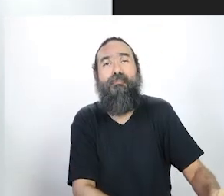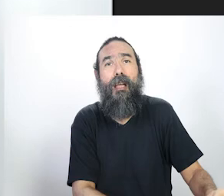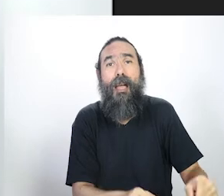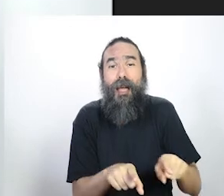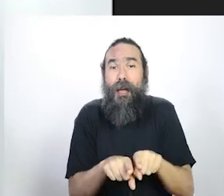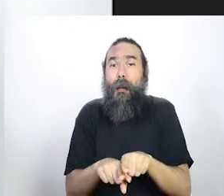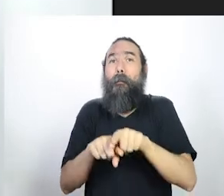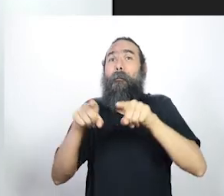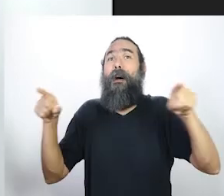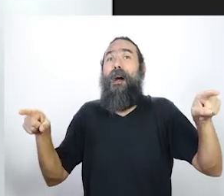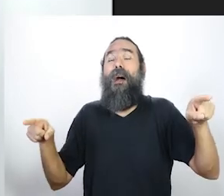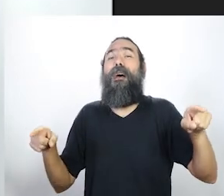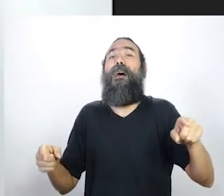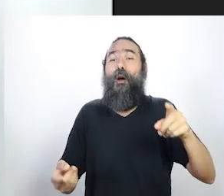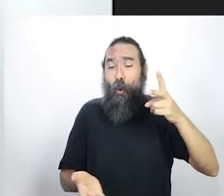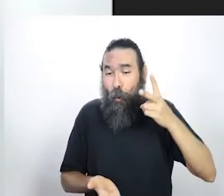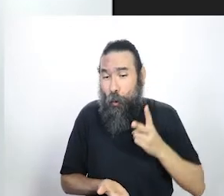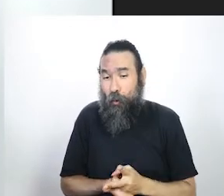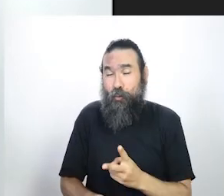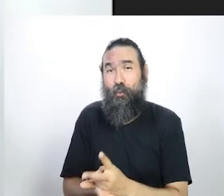de ter,